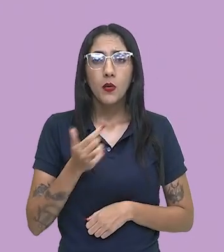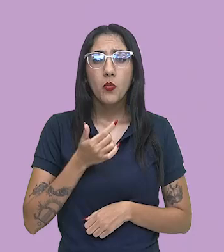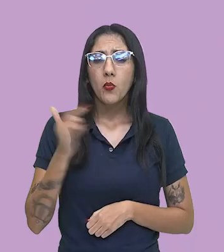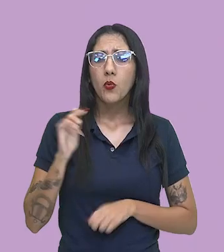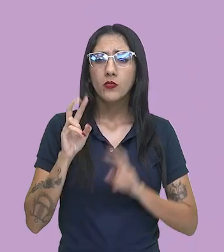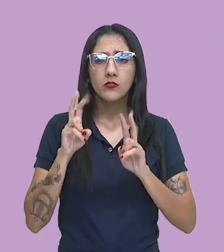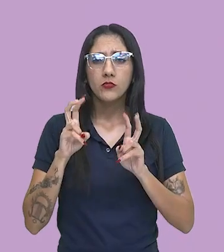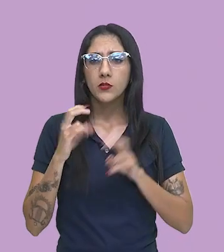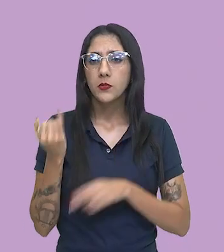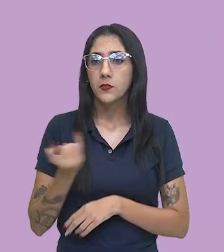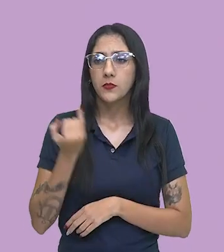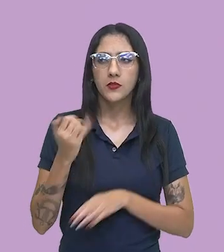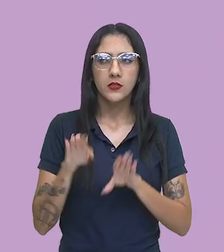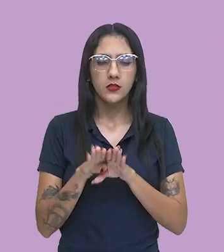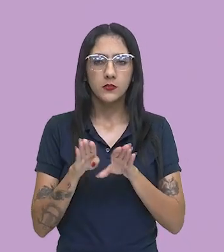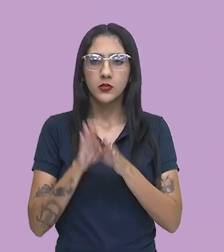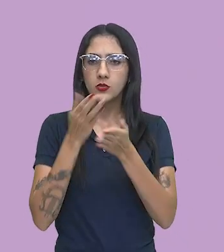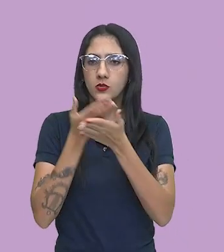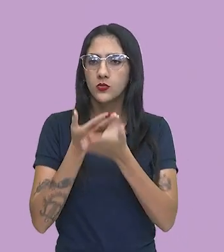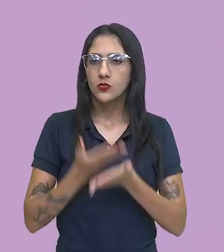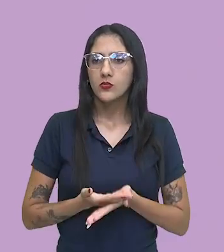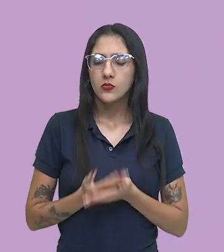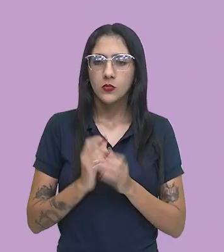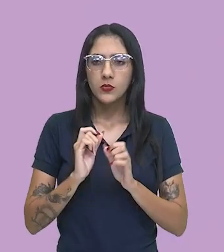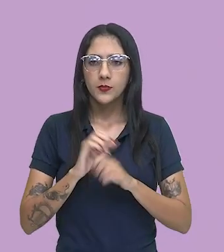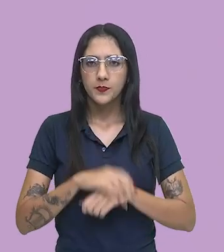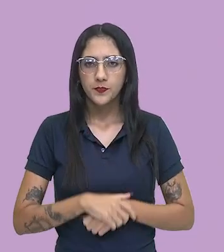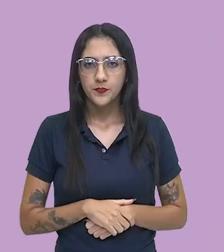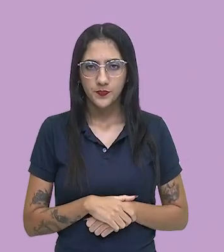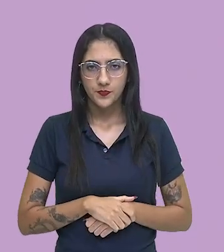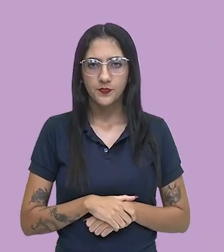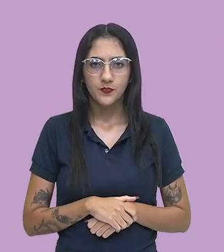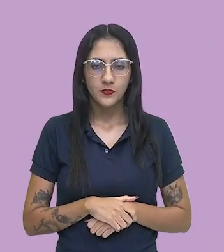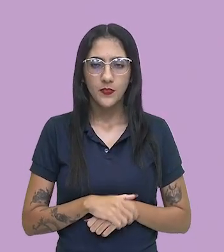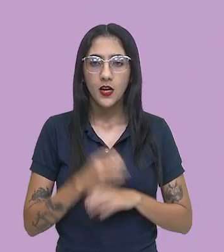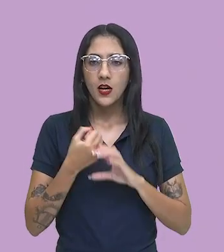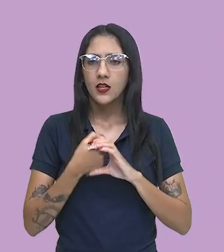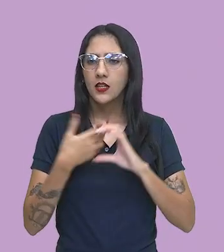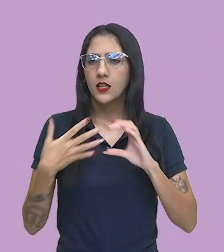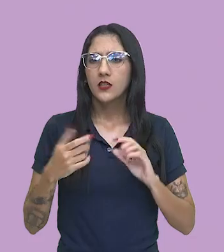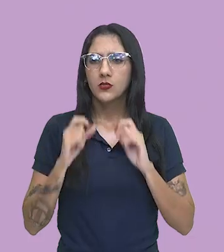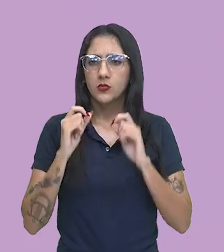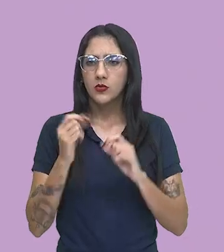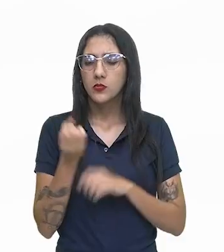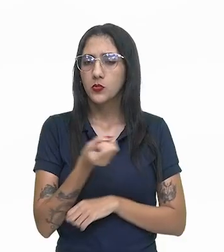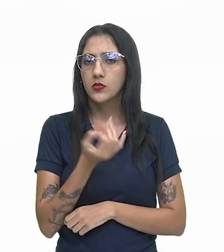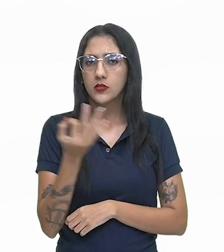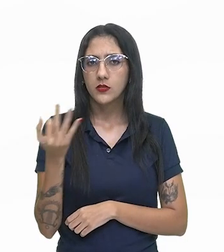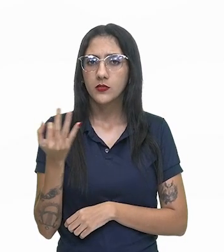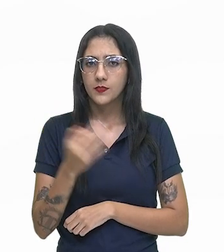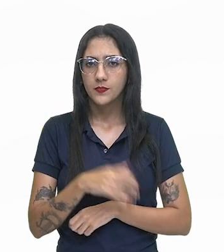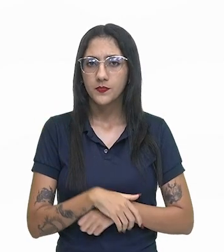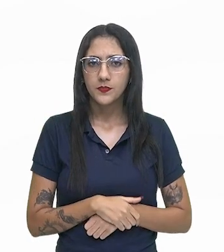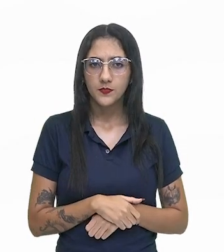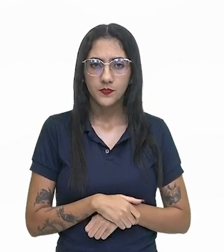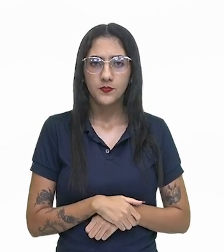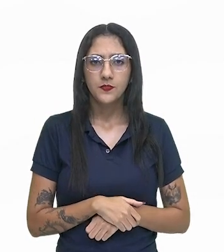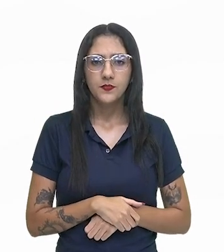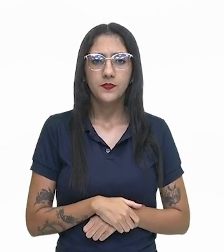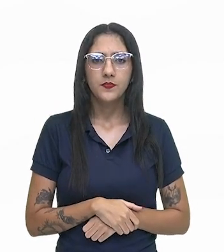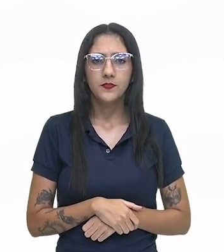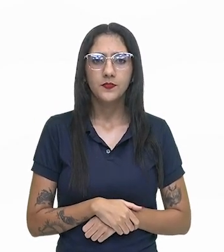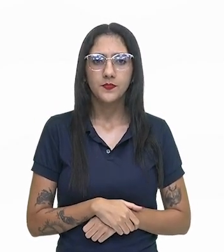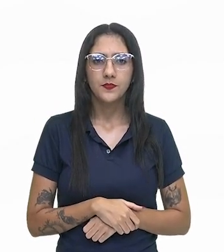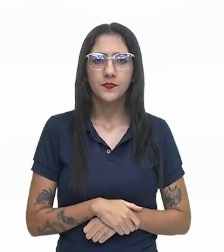aqui na unidade 4, né, que é o princípio fundamental da contagem. Vamos relembrar também. Então, o